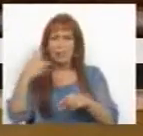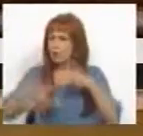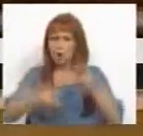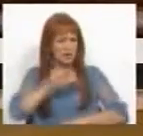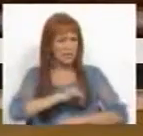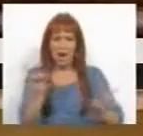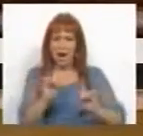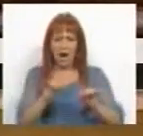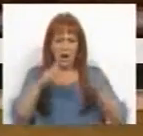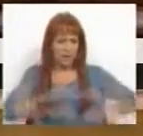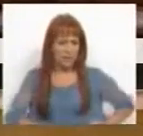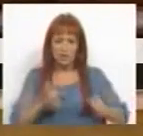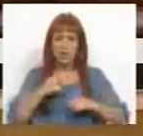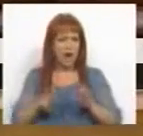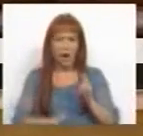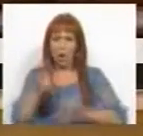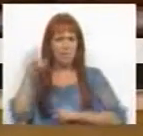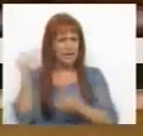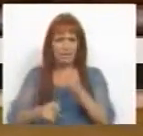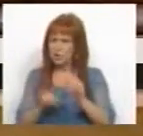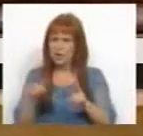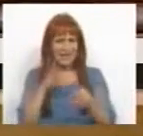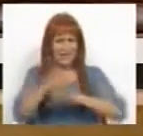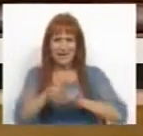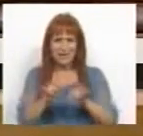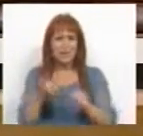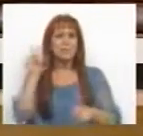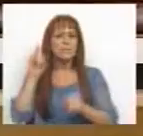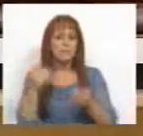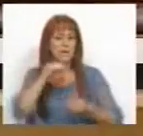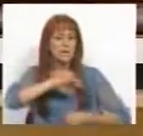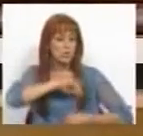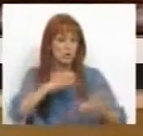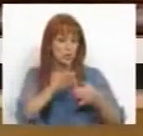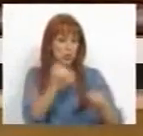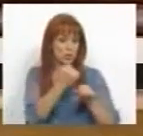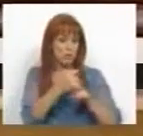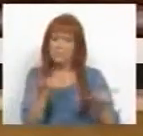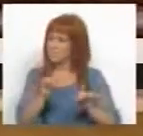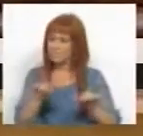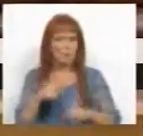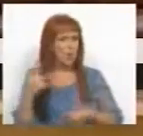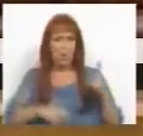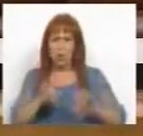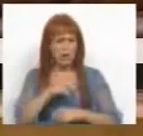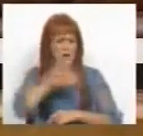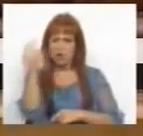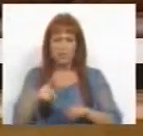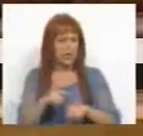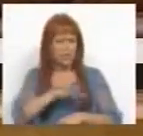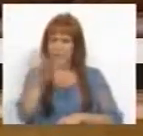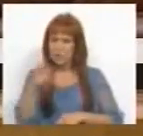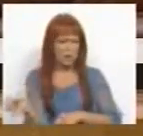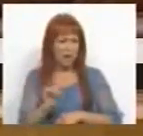cortes salariais, não prevê aumento de impostos diretos sobre os rendimentos do trabalho, não prevê cortes nas reformas e